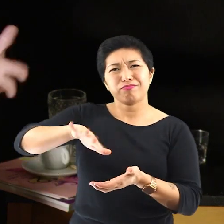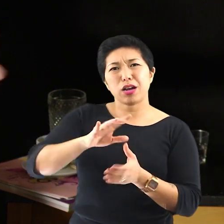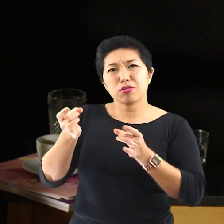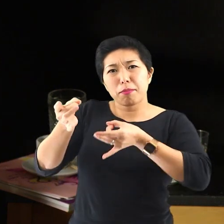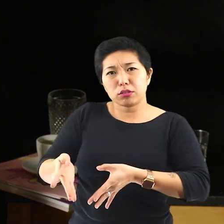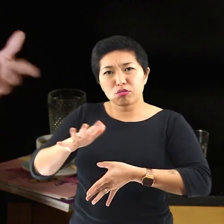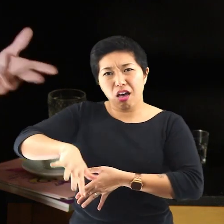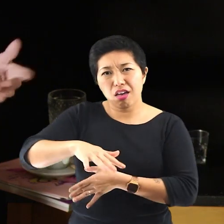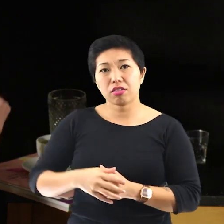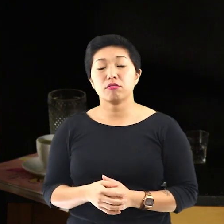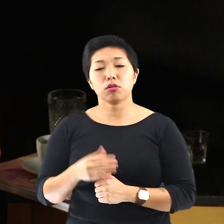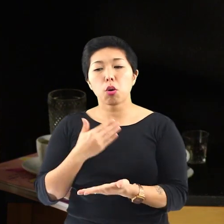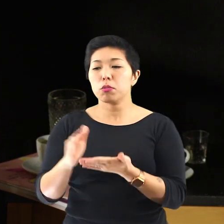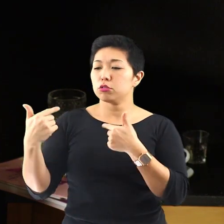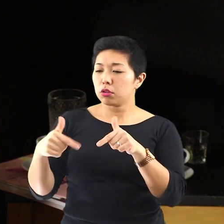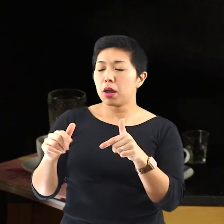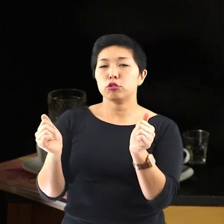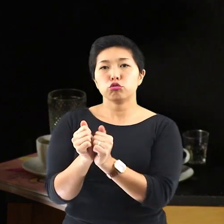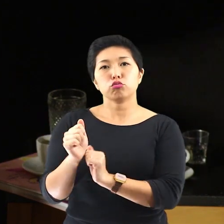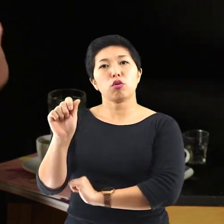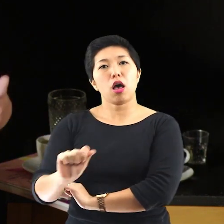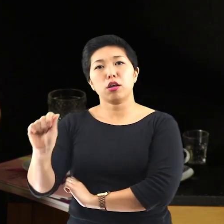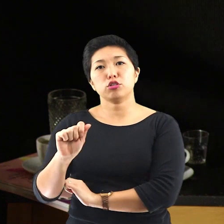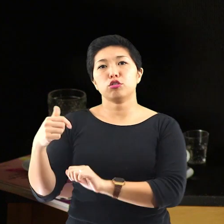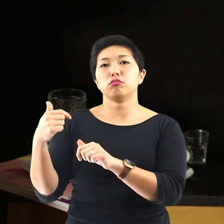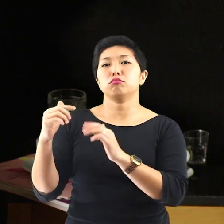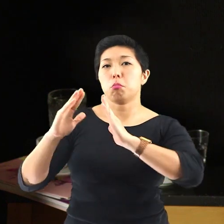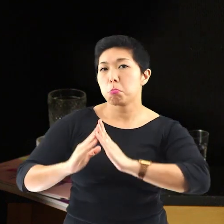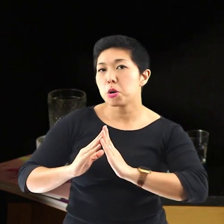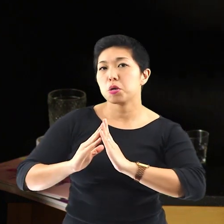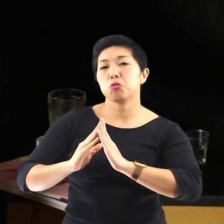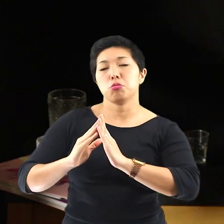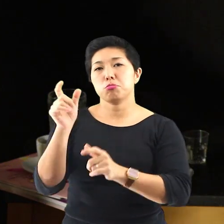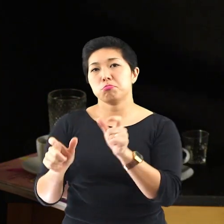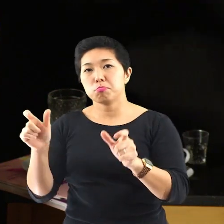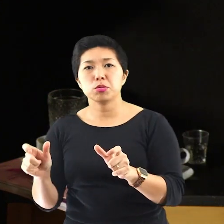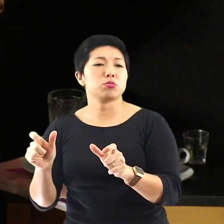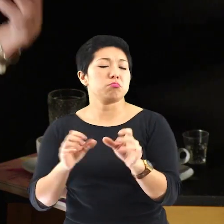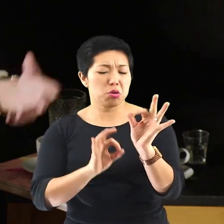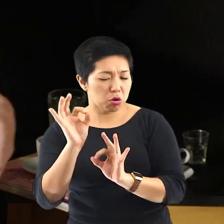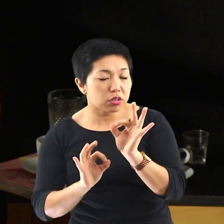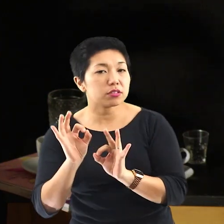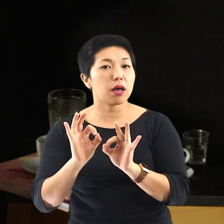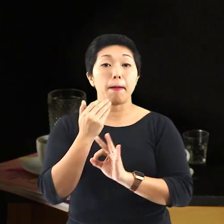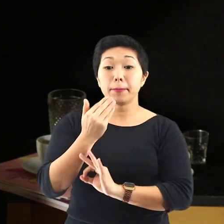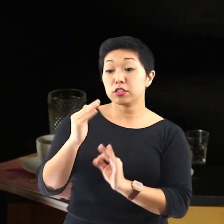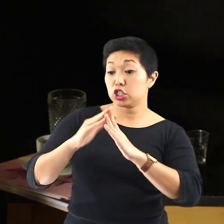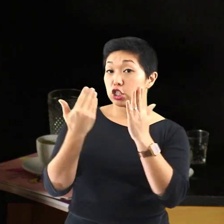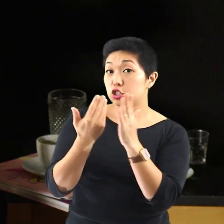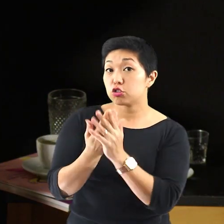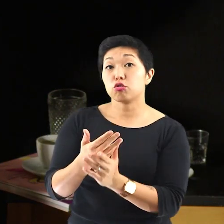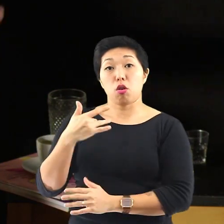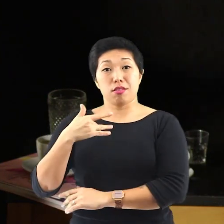um trabalho com as associações de moradores para se organizar, para exigir escola, posto de